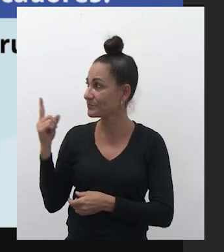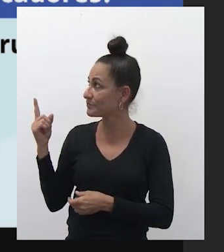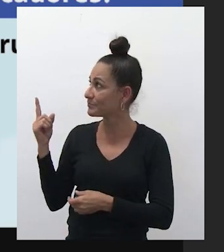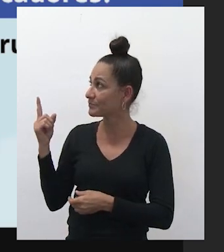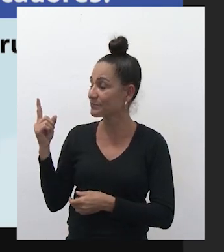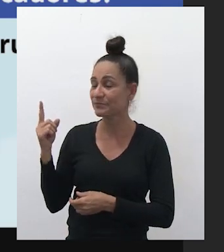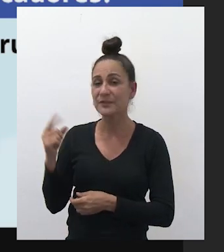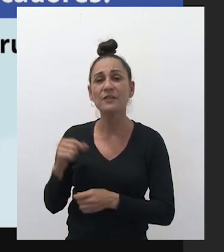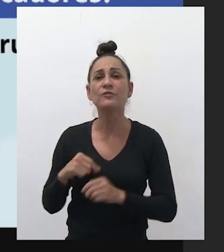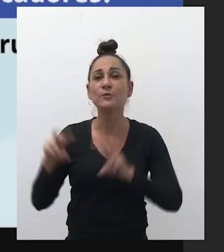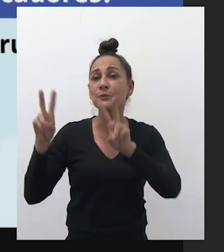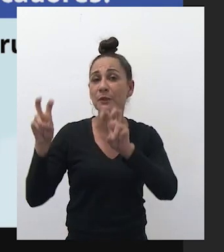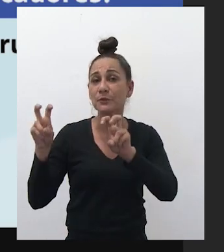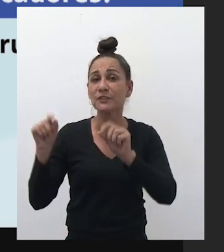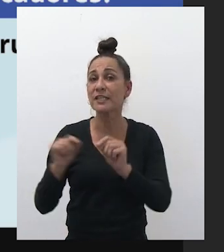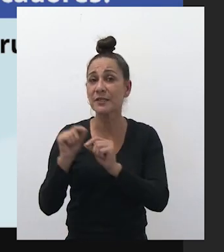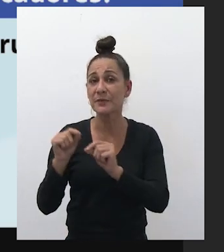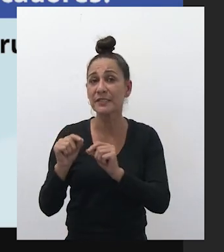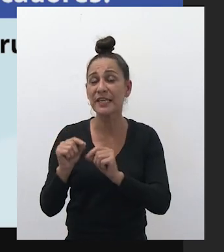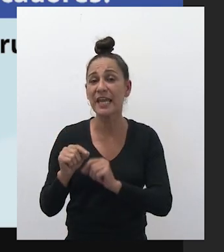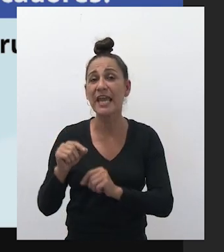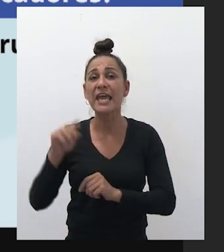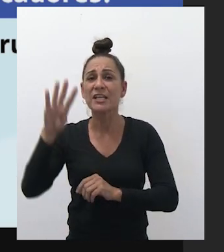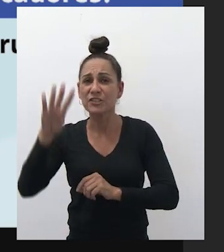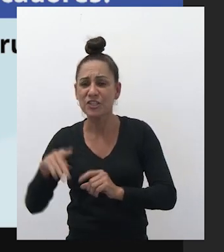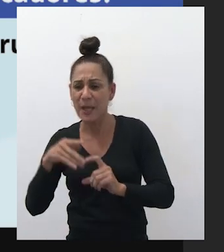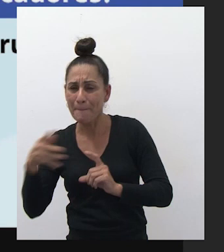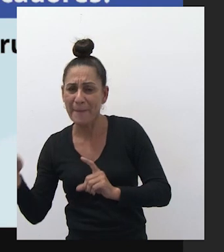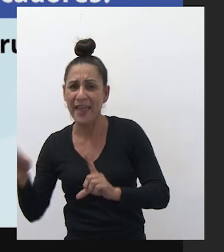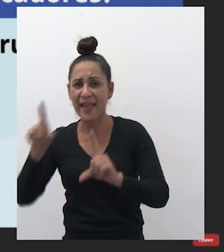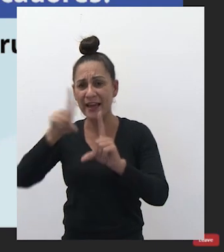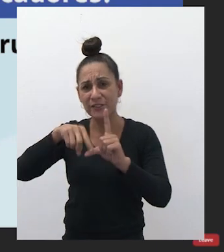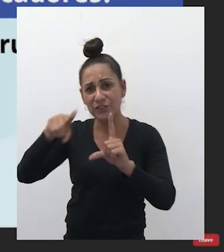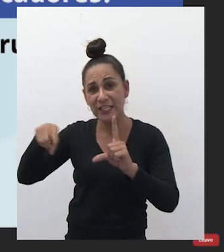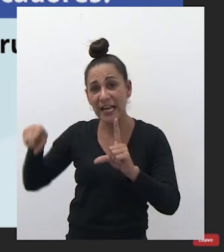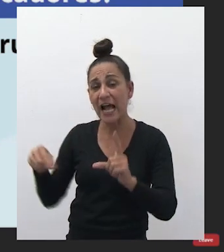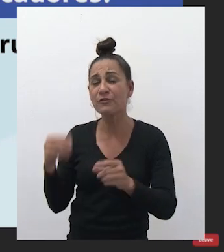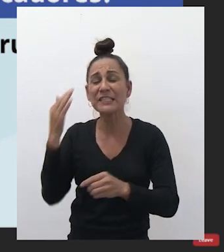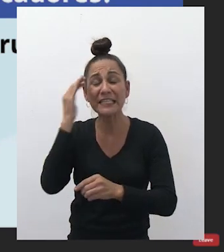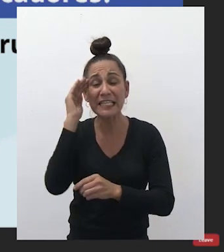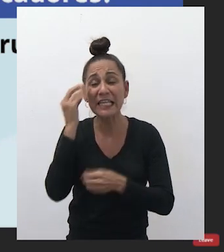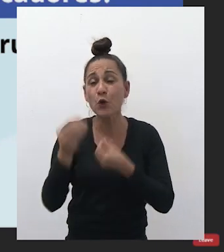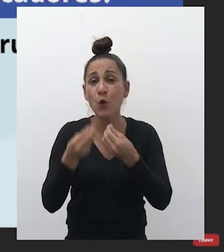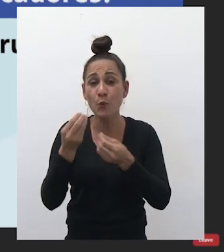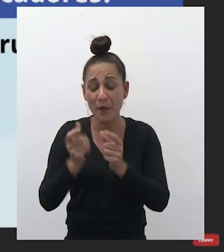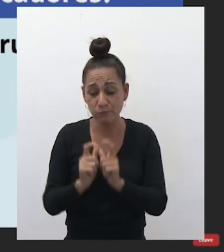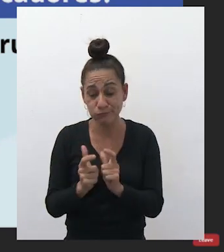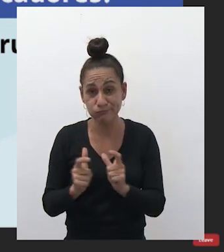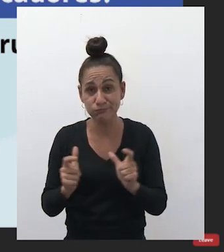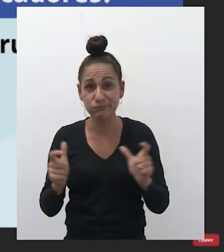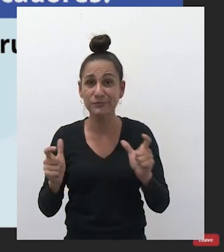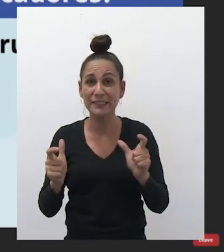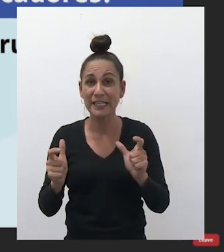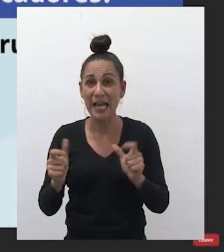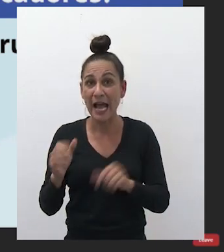Vou falar alguns assuntos estatísticos para que a gente entenda o tamanho e a amplitude desse